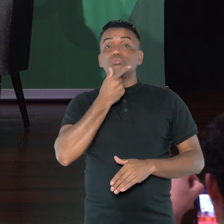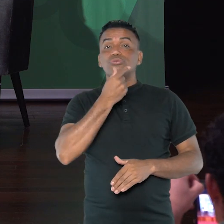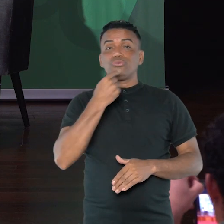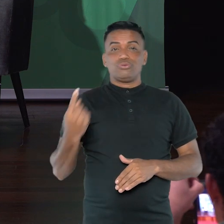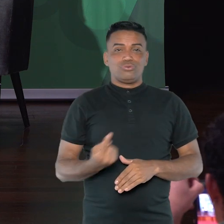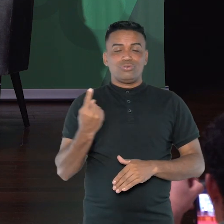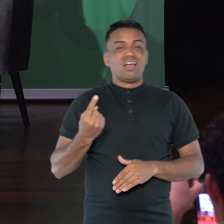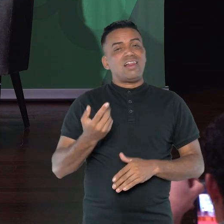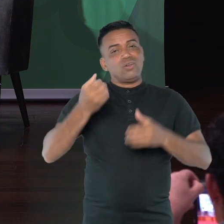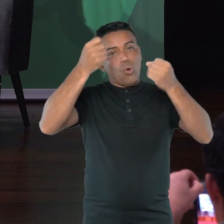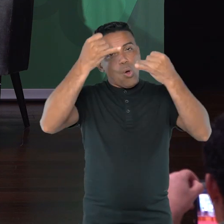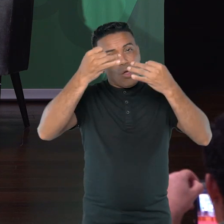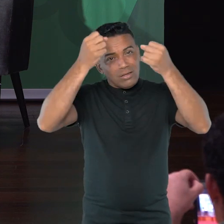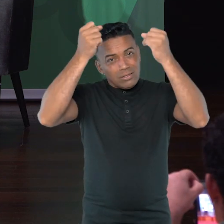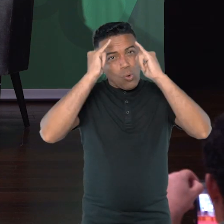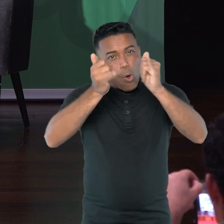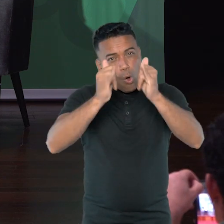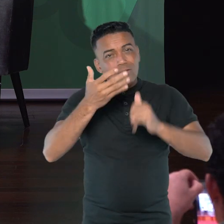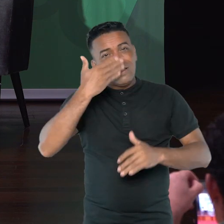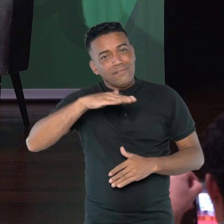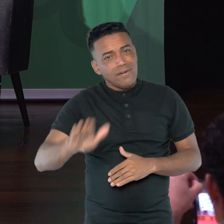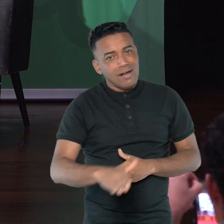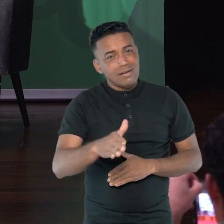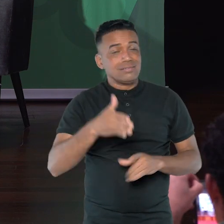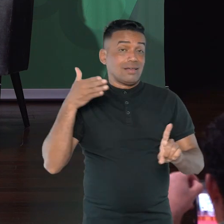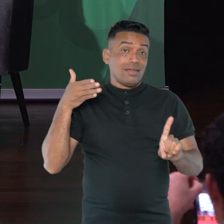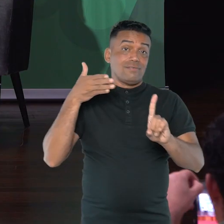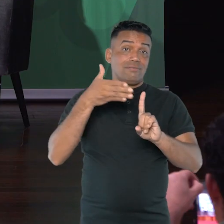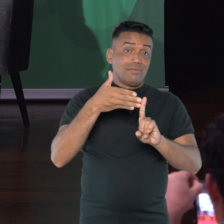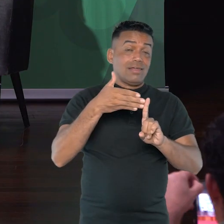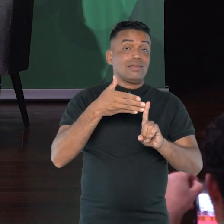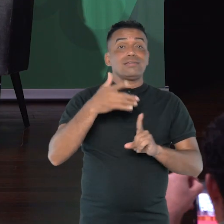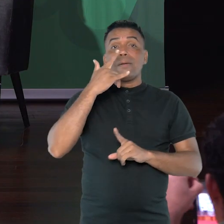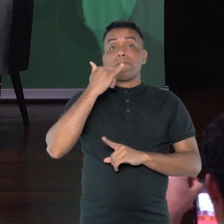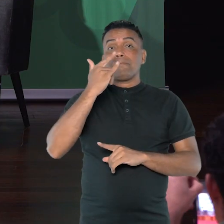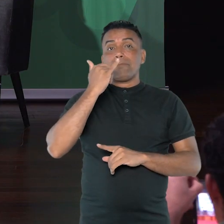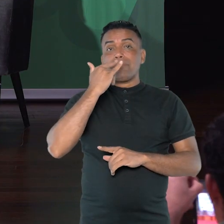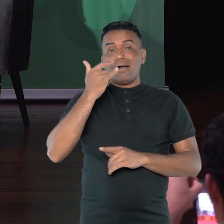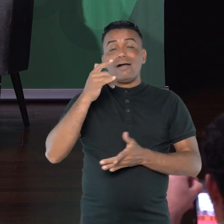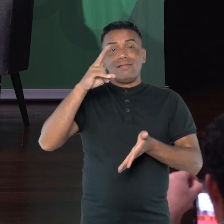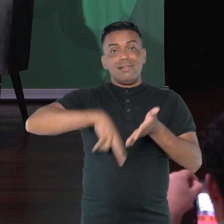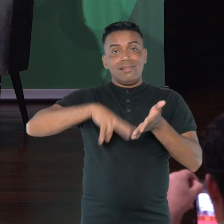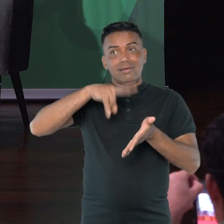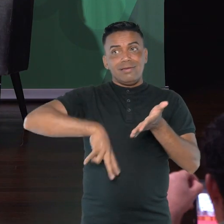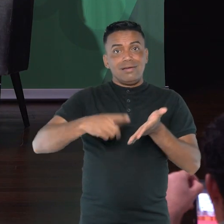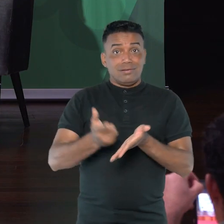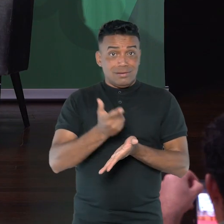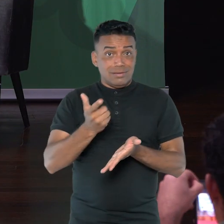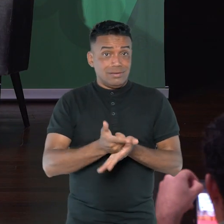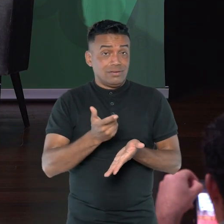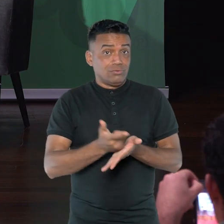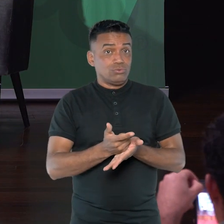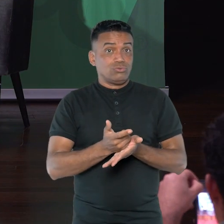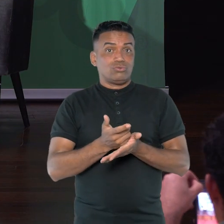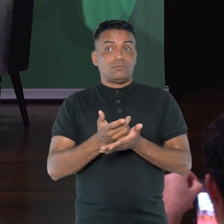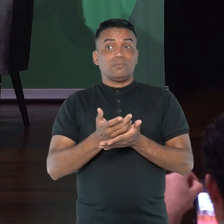dele, e aí começam algumas referências, por exemplo, ele lia, o pai dele lia uns livros que seriam precursores